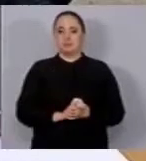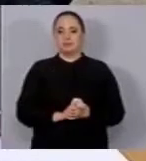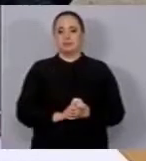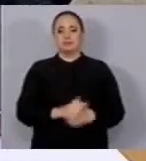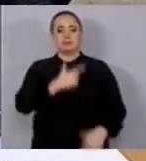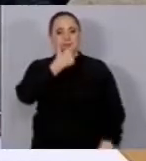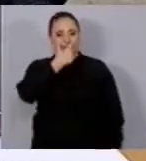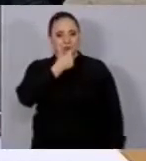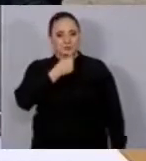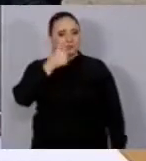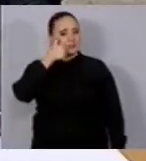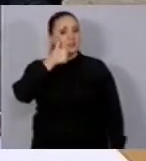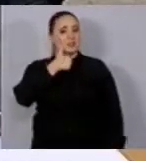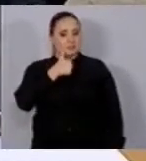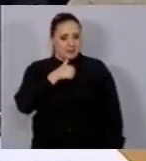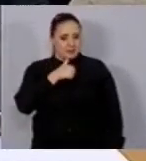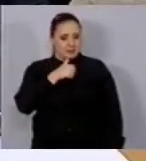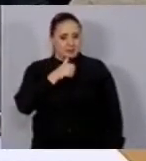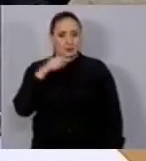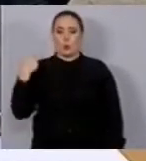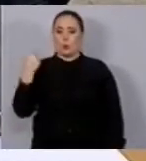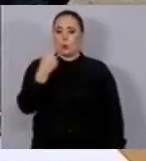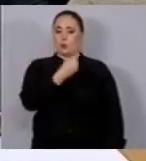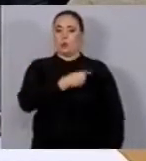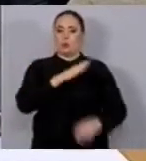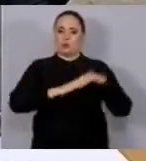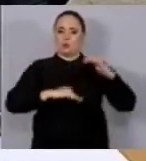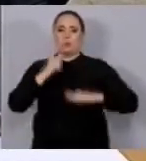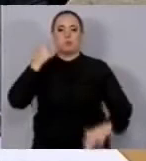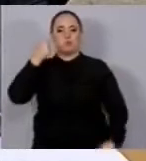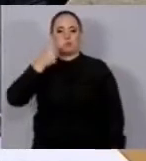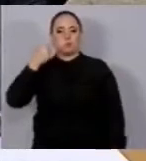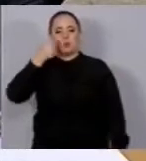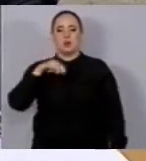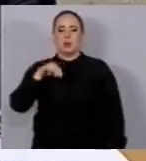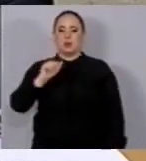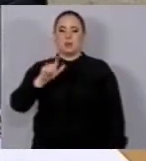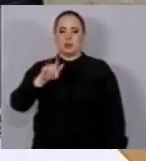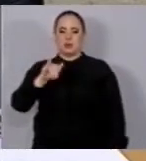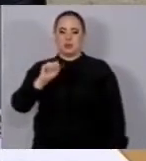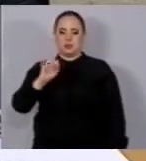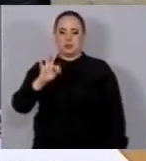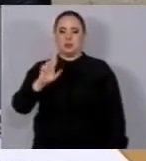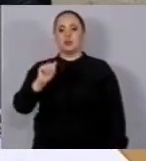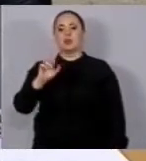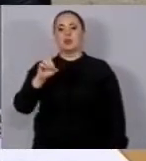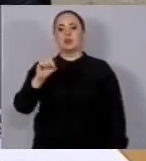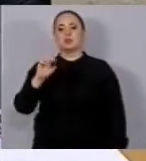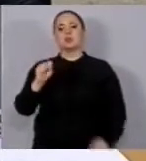e senhores, cabe-nos, advogados, magistrados e membros do Ministério